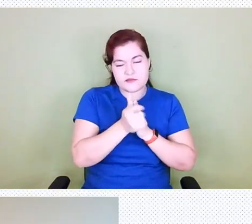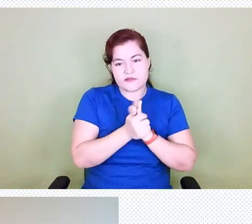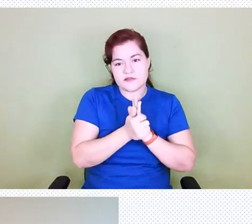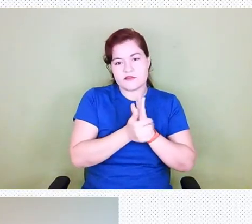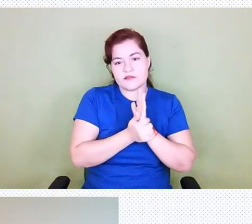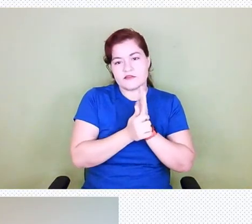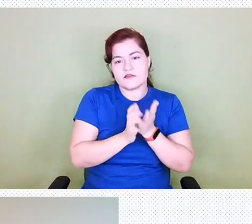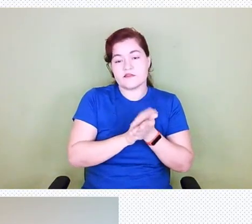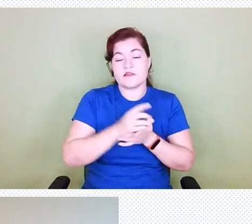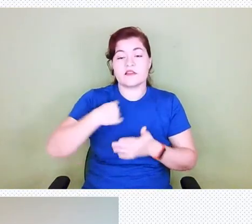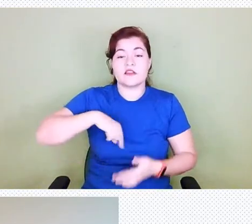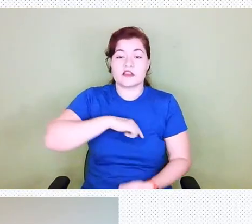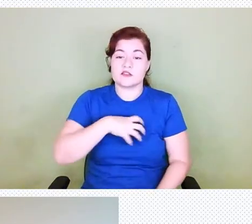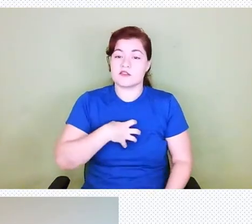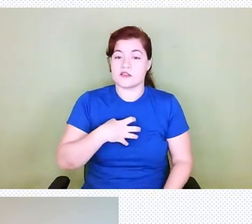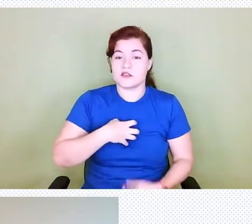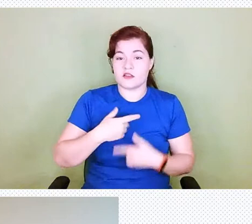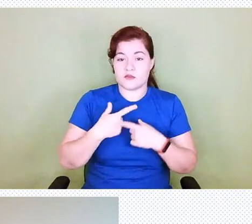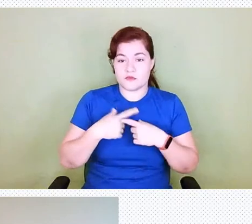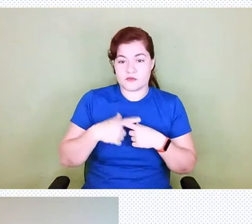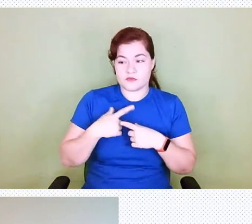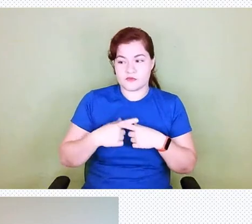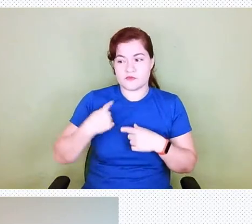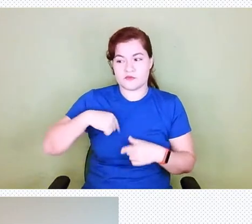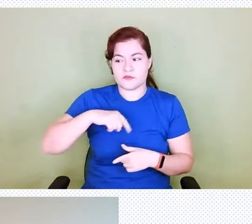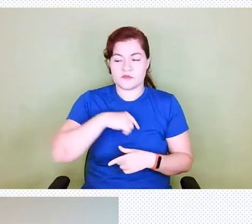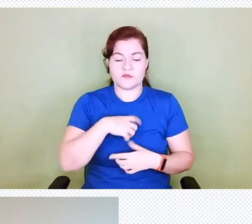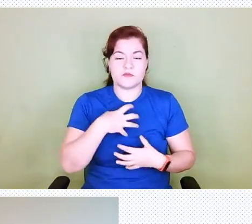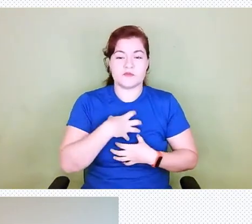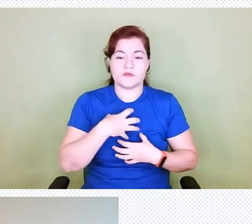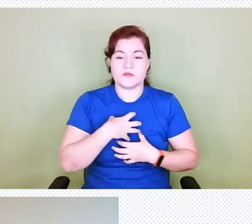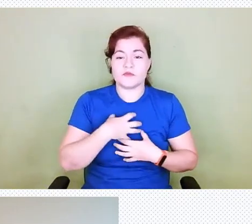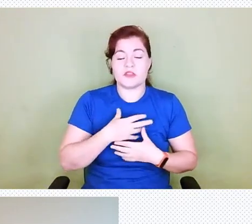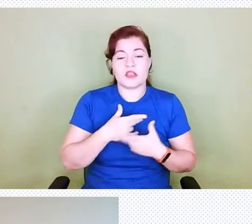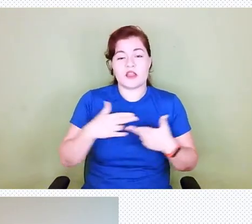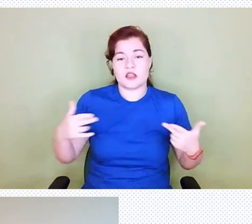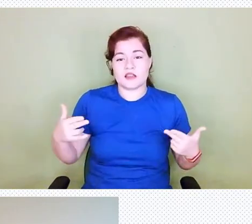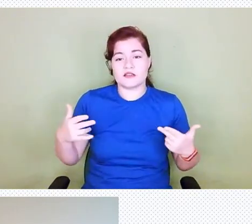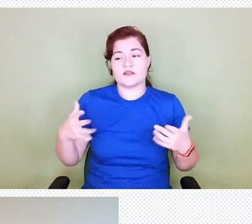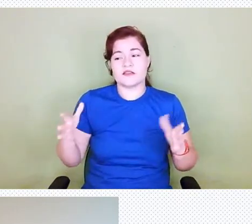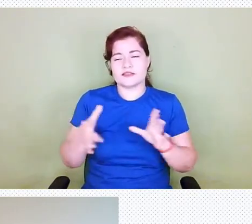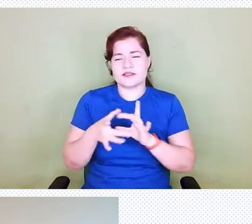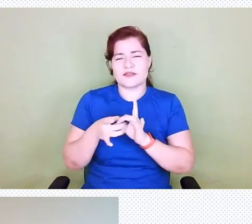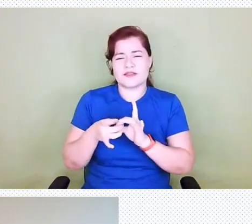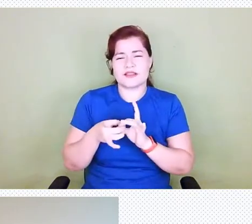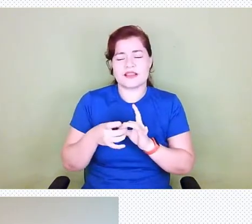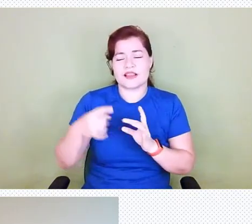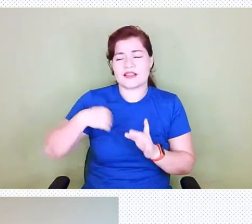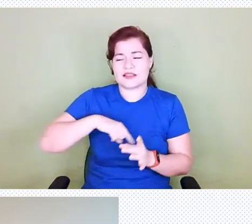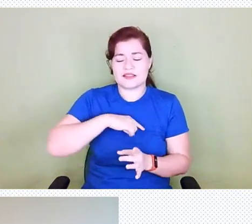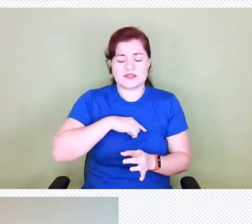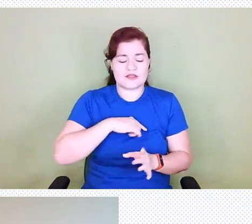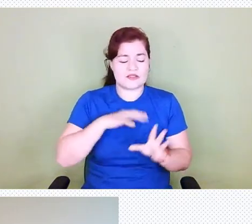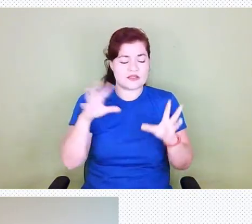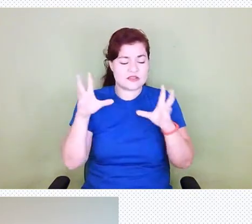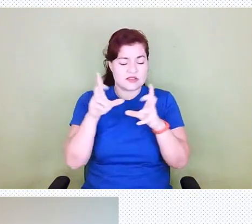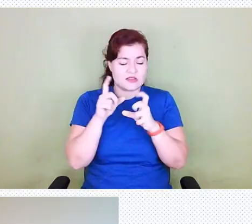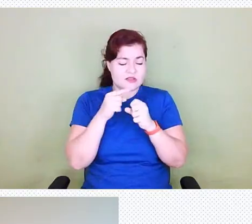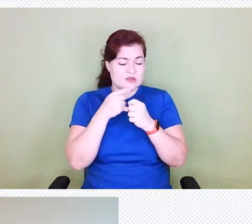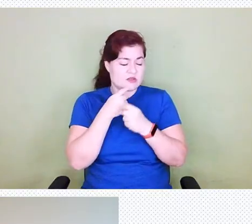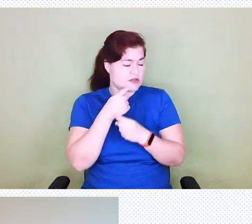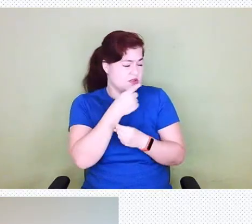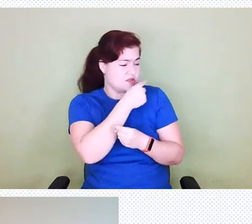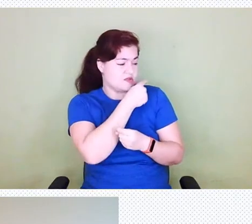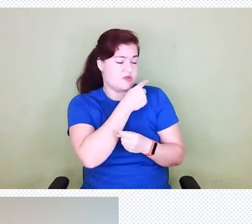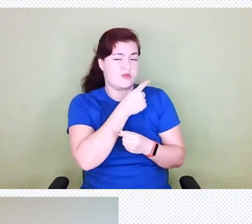porque, Maria, são as nossas emoções, muitas vezes ligadas às nossas sombras, que nos fazem